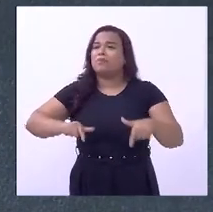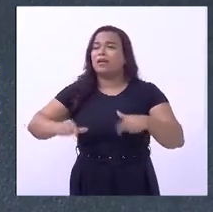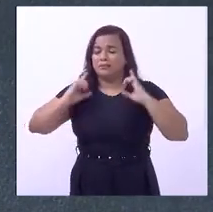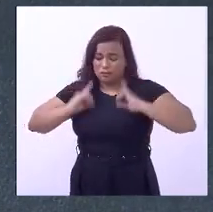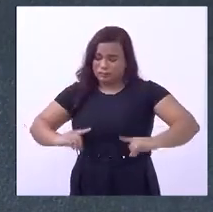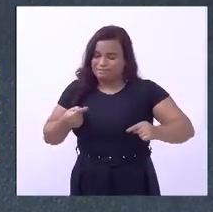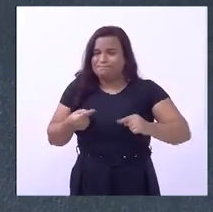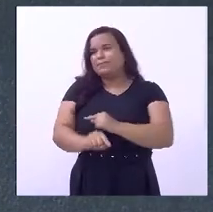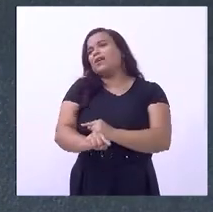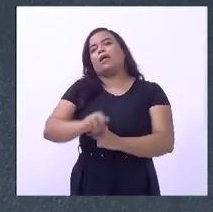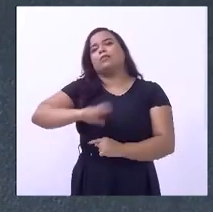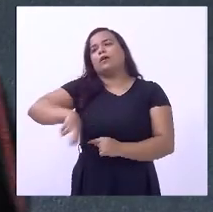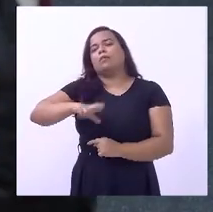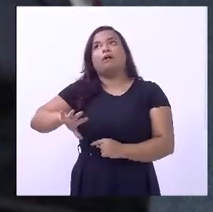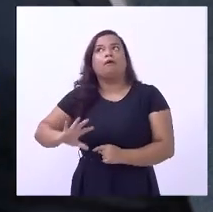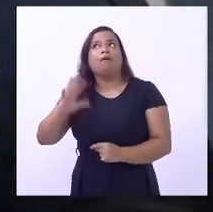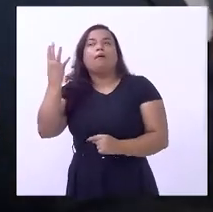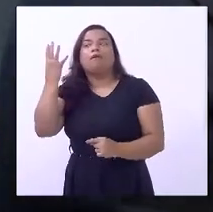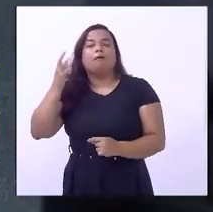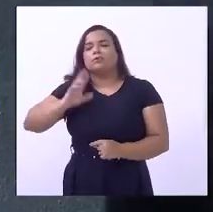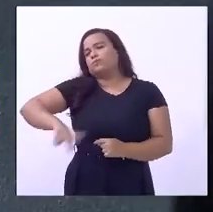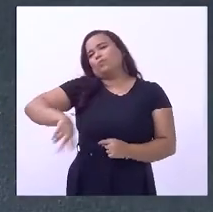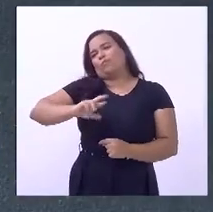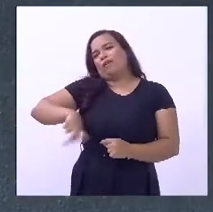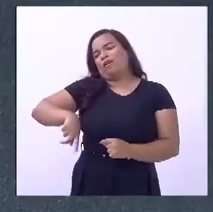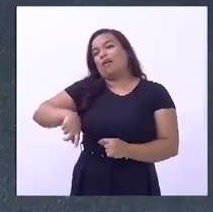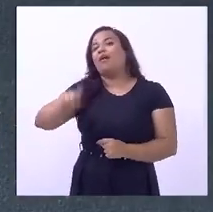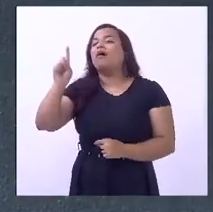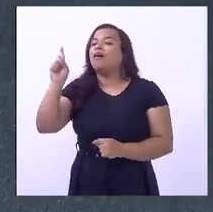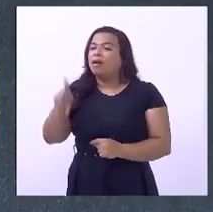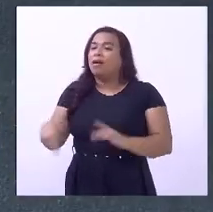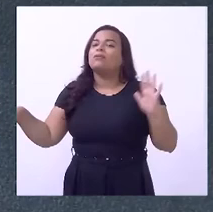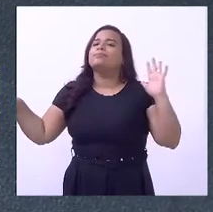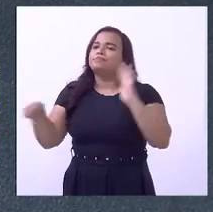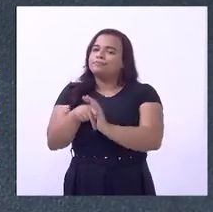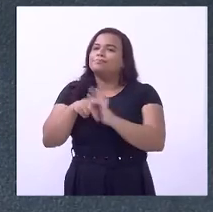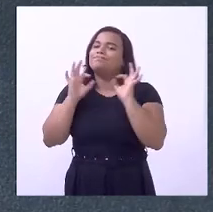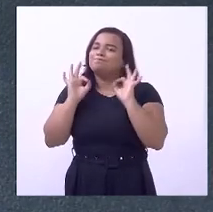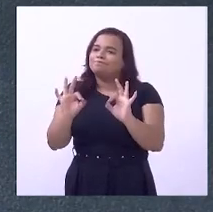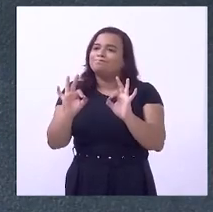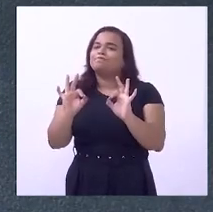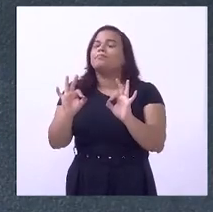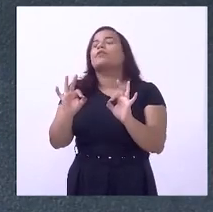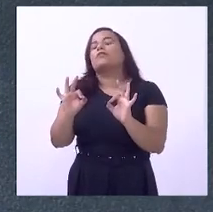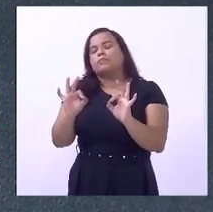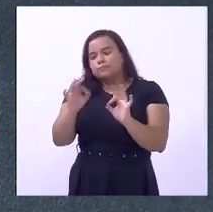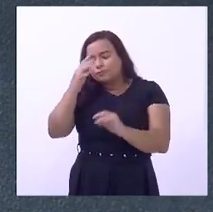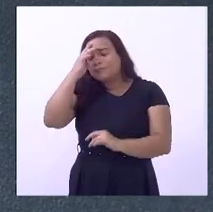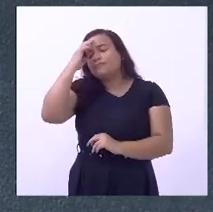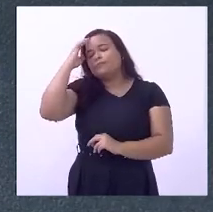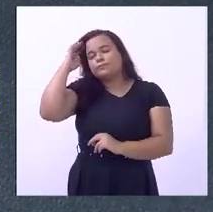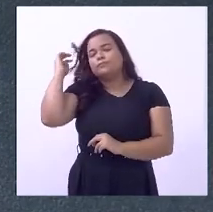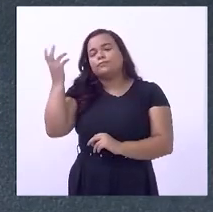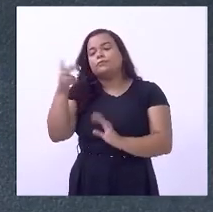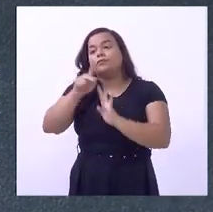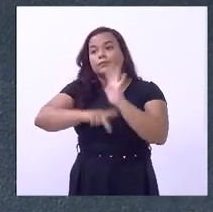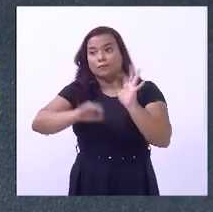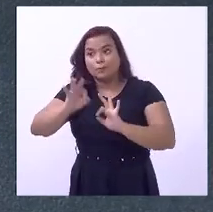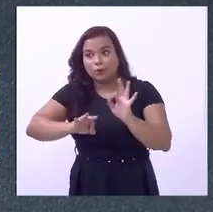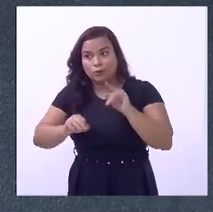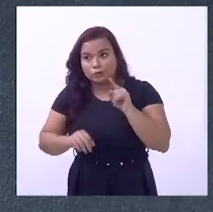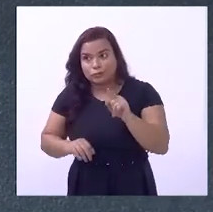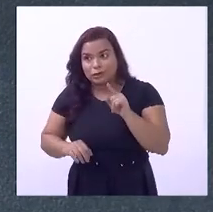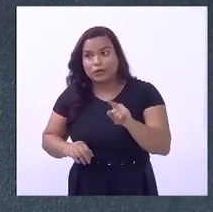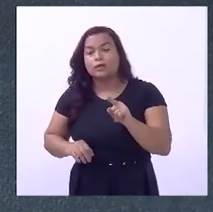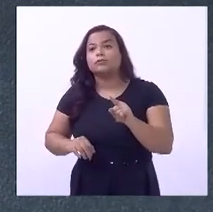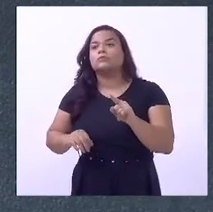são coincidência. Elas são construídas deliberadamente. E um projeto como esse, ele